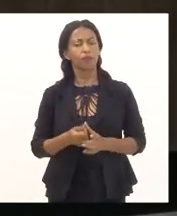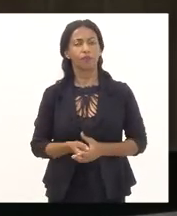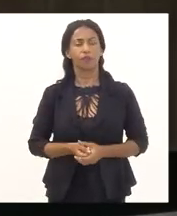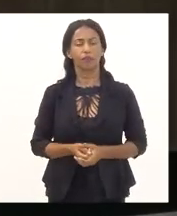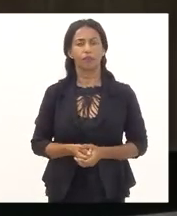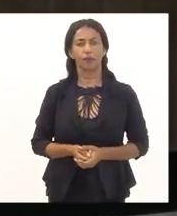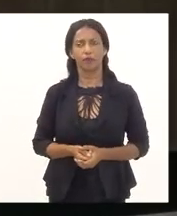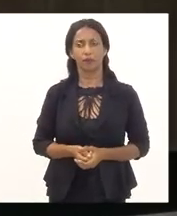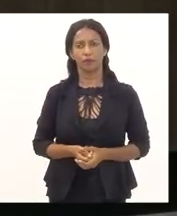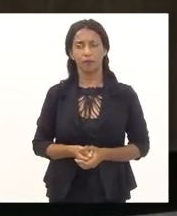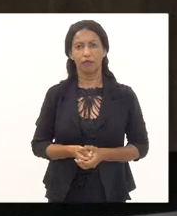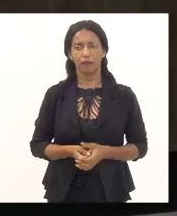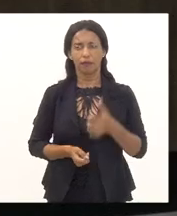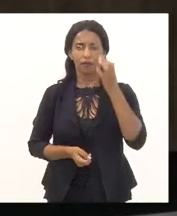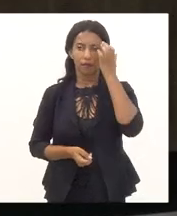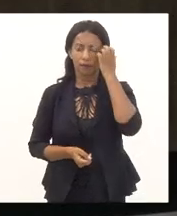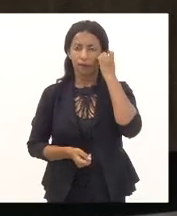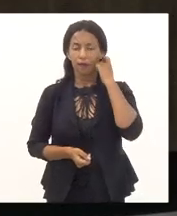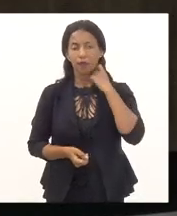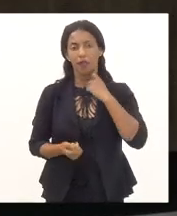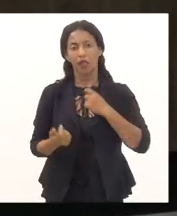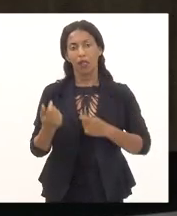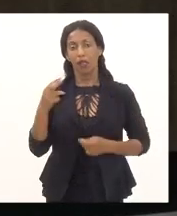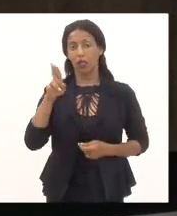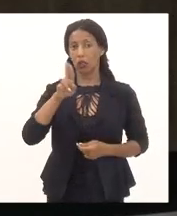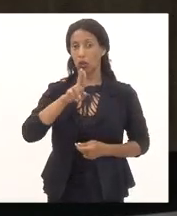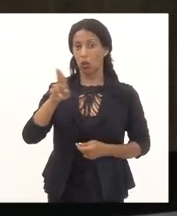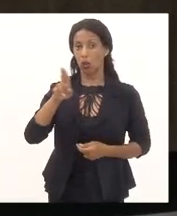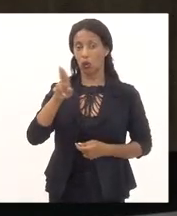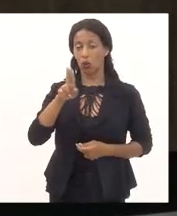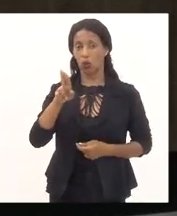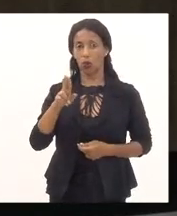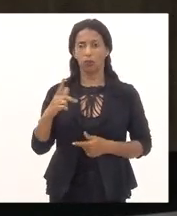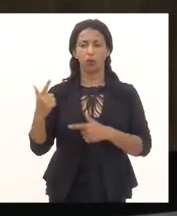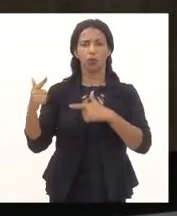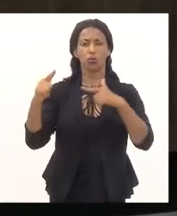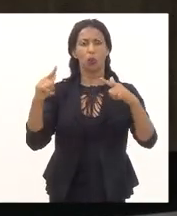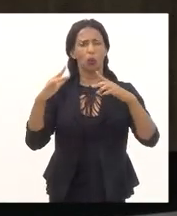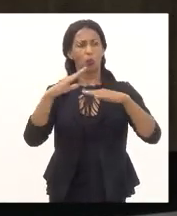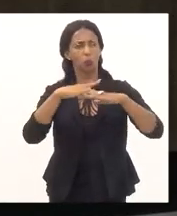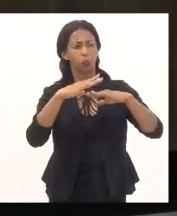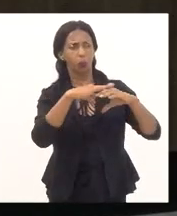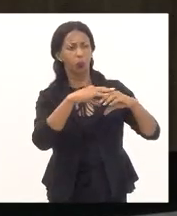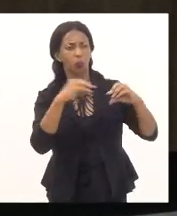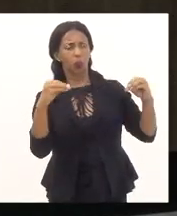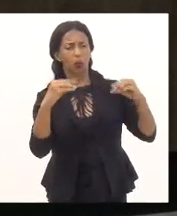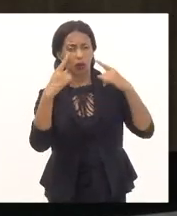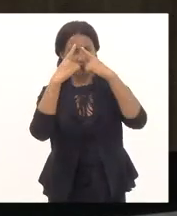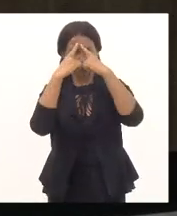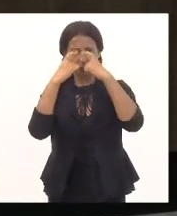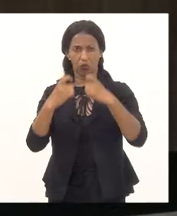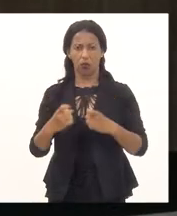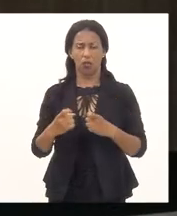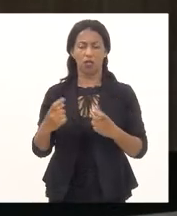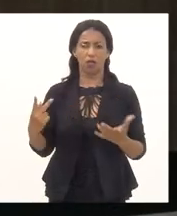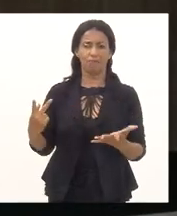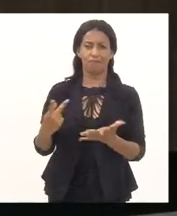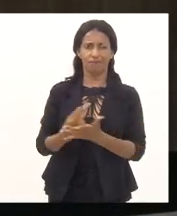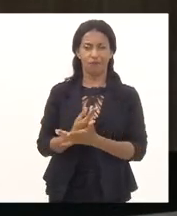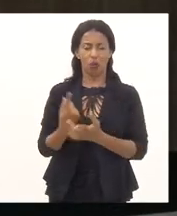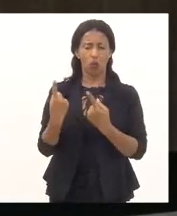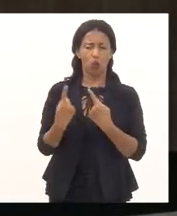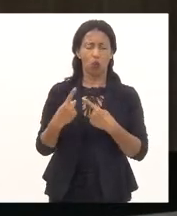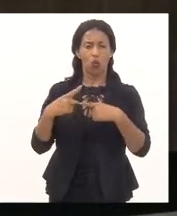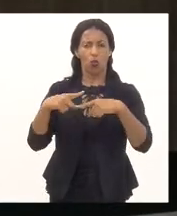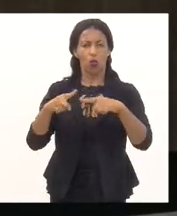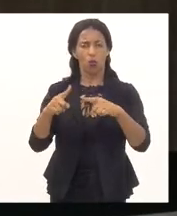que, em nome, né, de supostas curas, violências se pratiquem